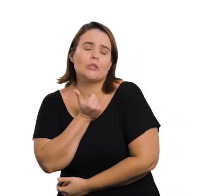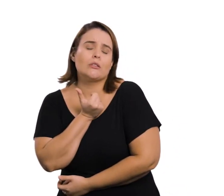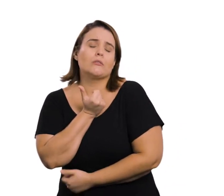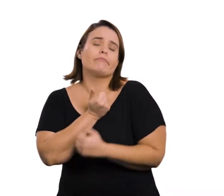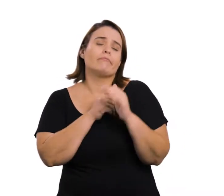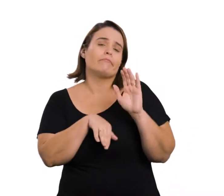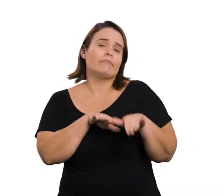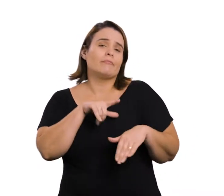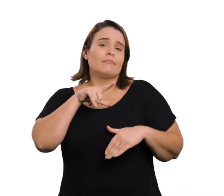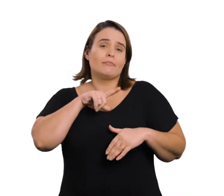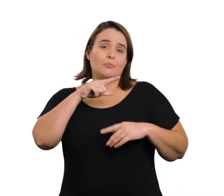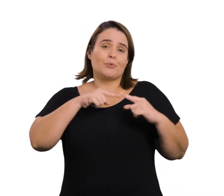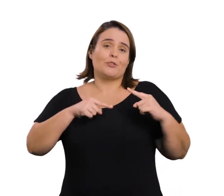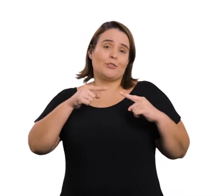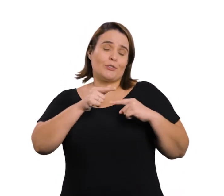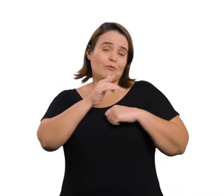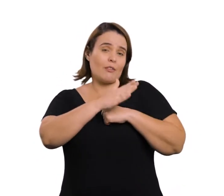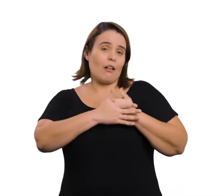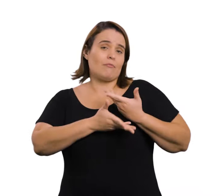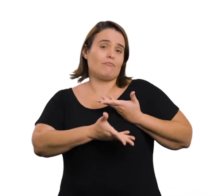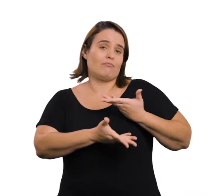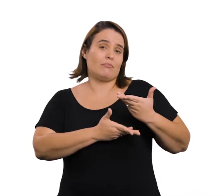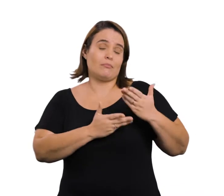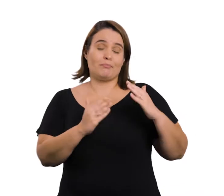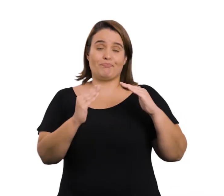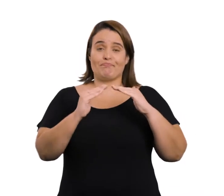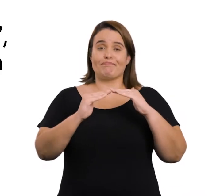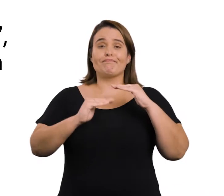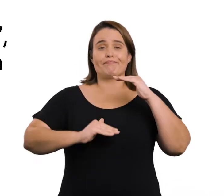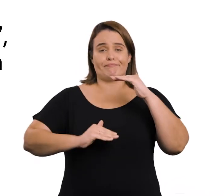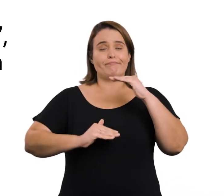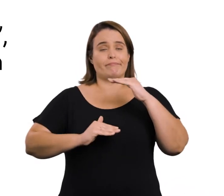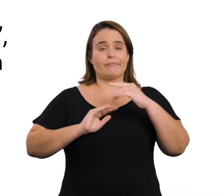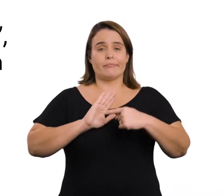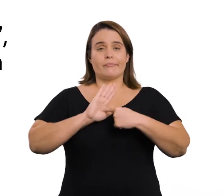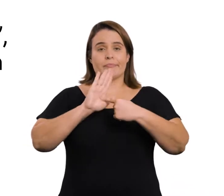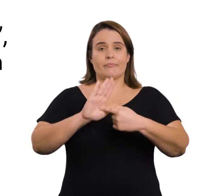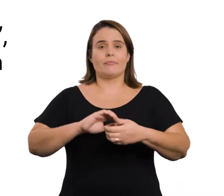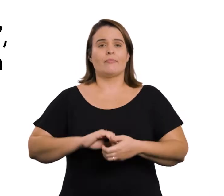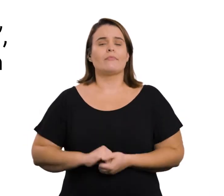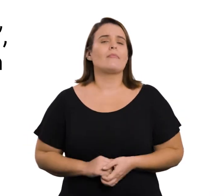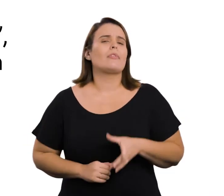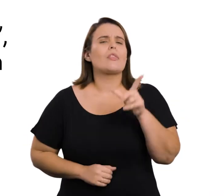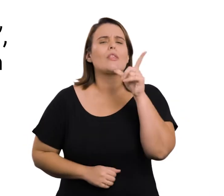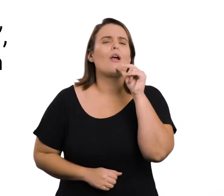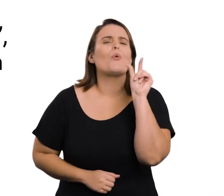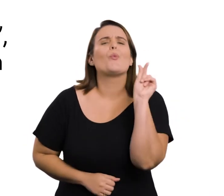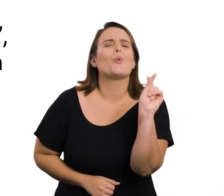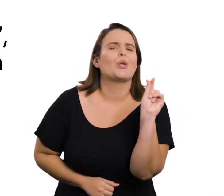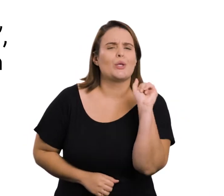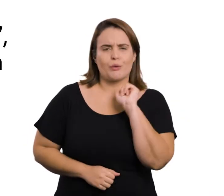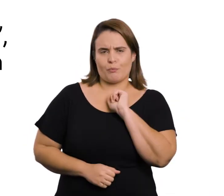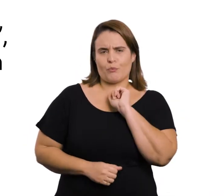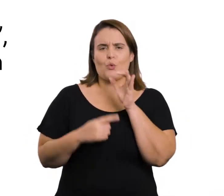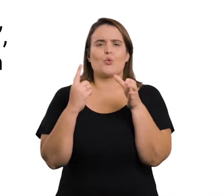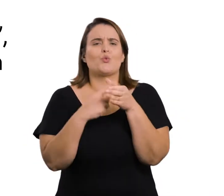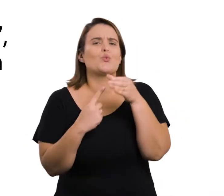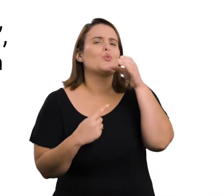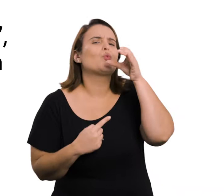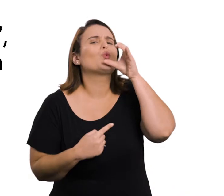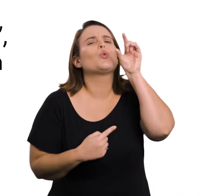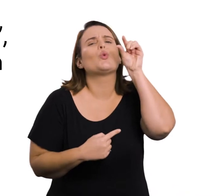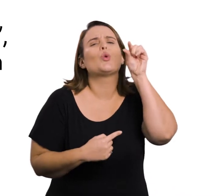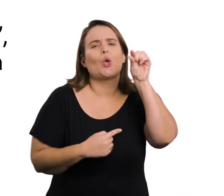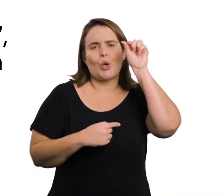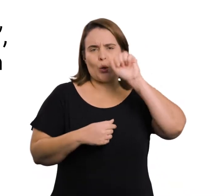com intenção carinhosa, reflete uma relação desigual. Quem ofereceria uma aguinha ou um suquinho a uma pessoa